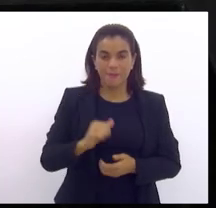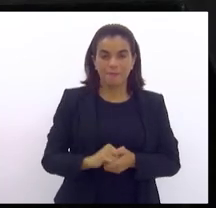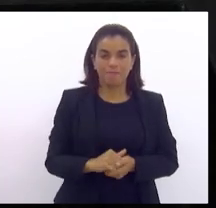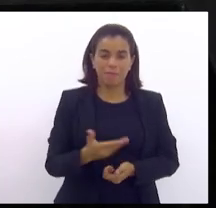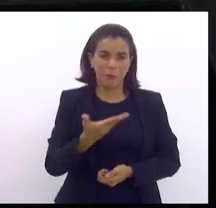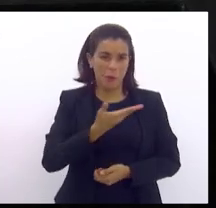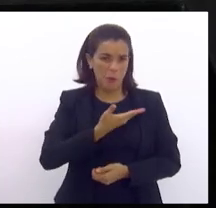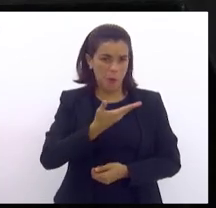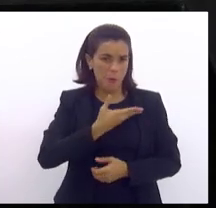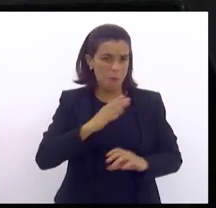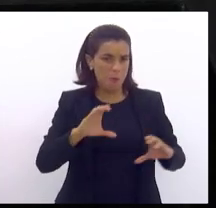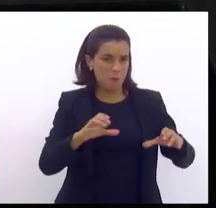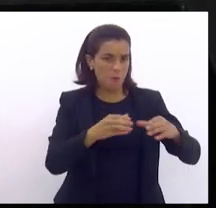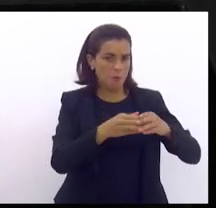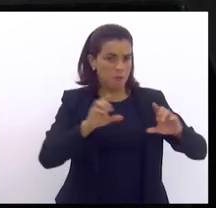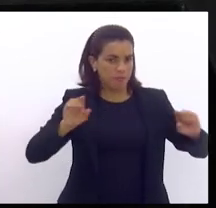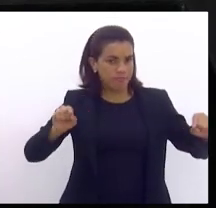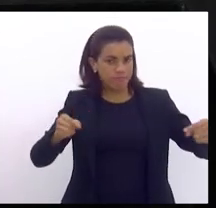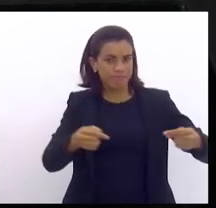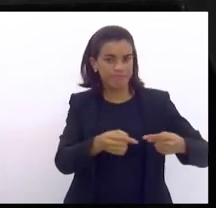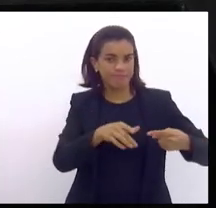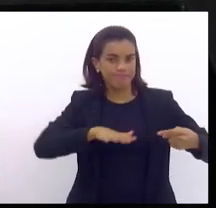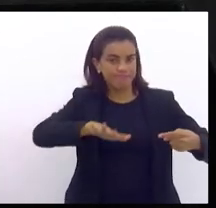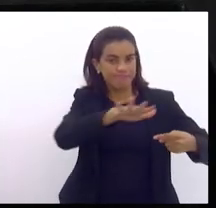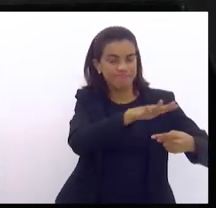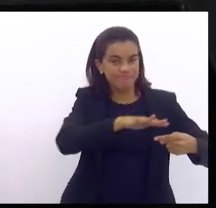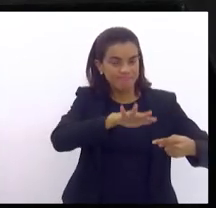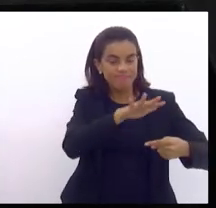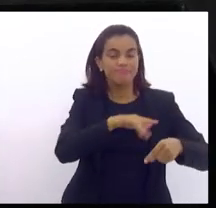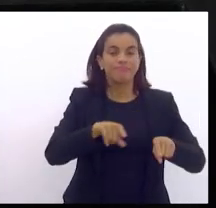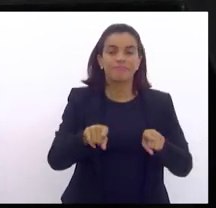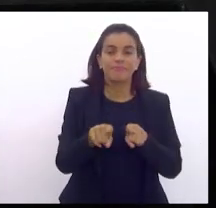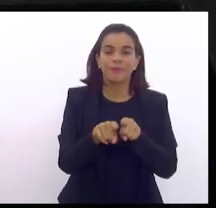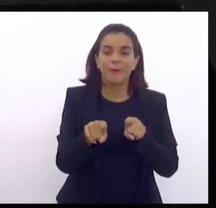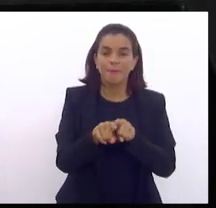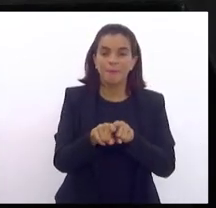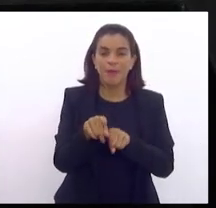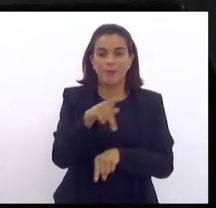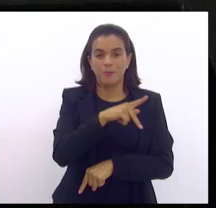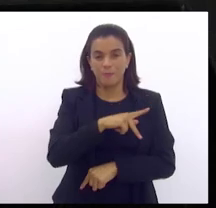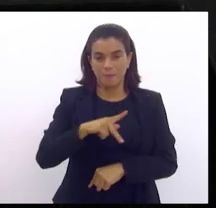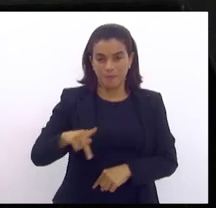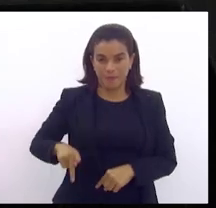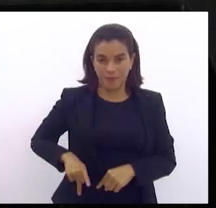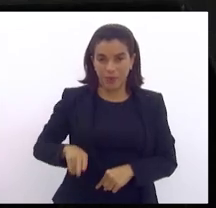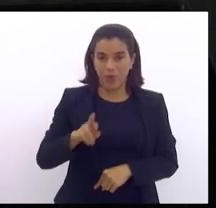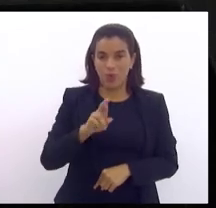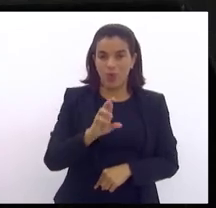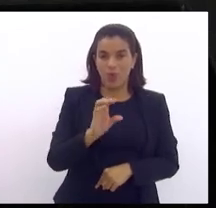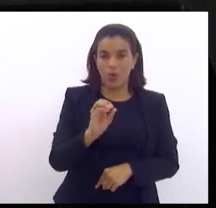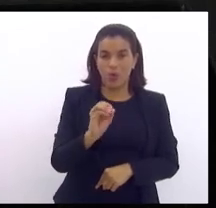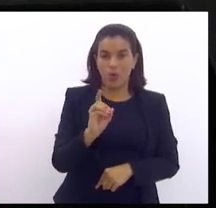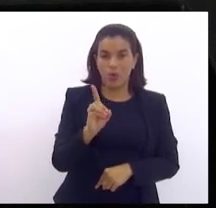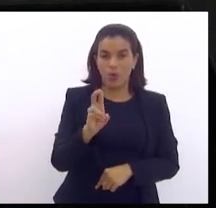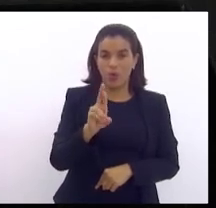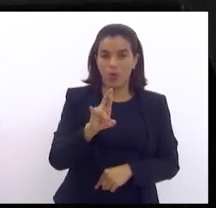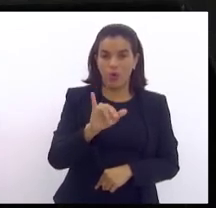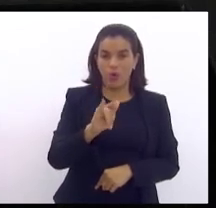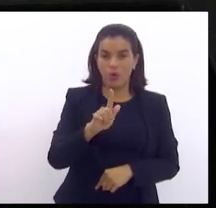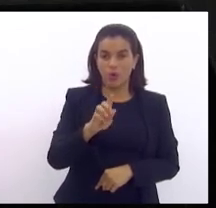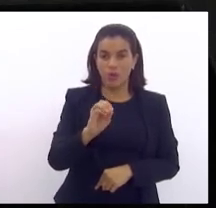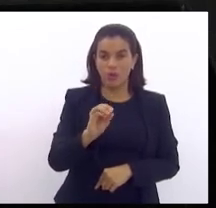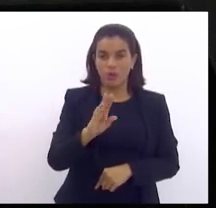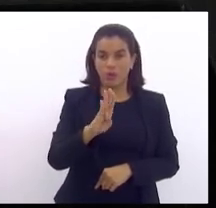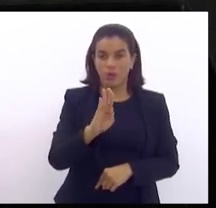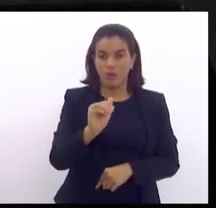da oposição de uma forma geral, por nosso presidente Rodrigo Bacelar, pelo nosso